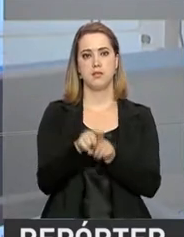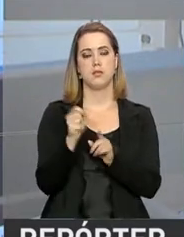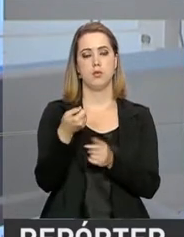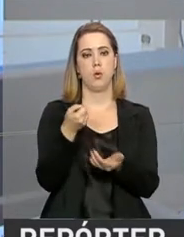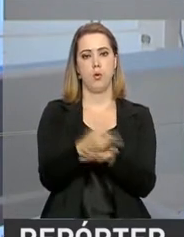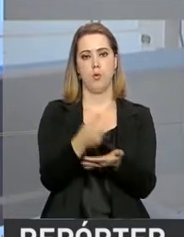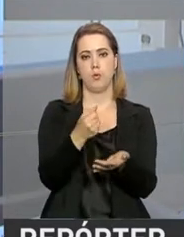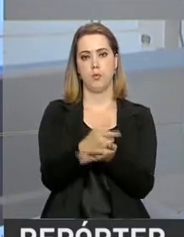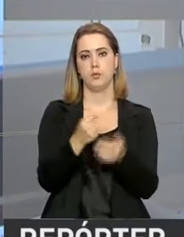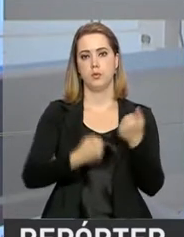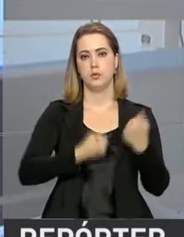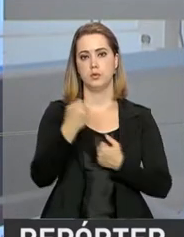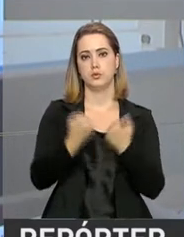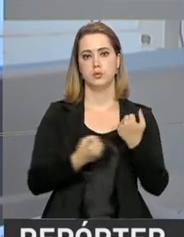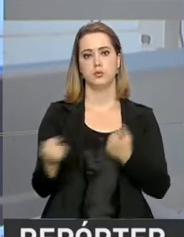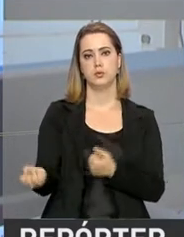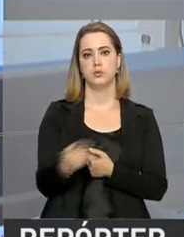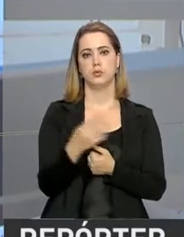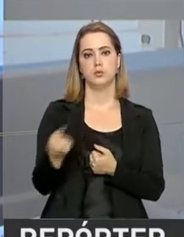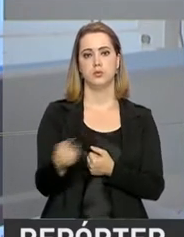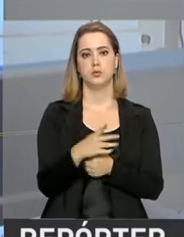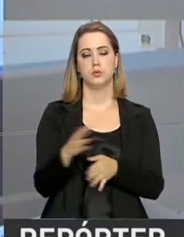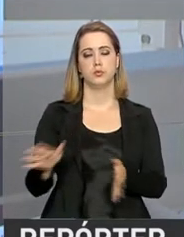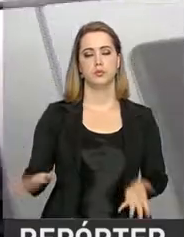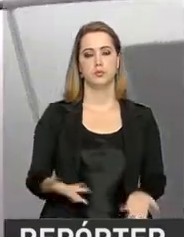novos além de estimular a indústria nacional